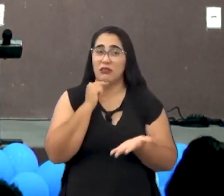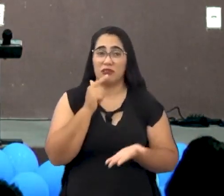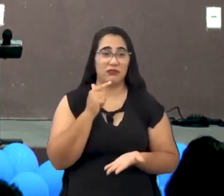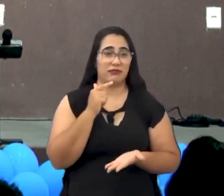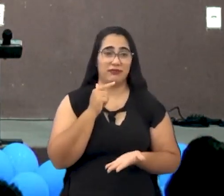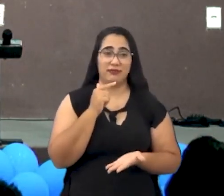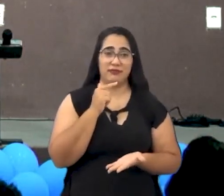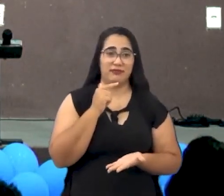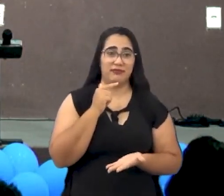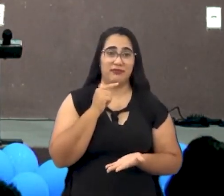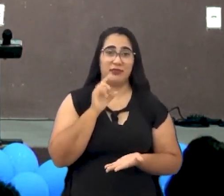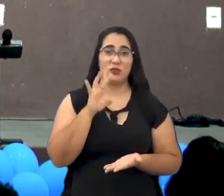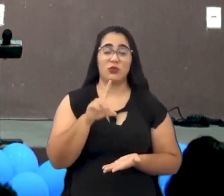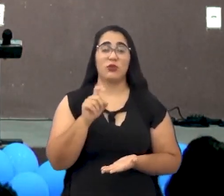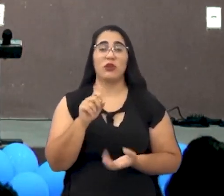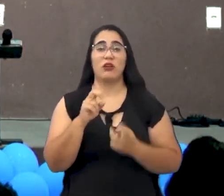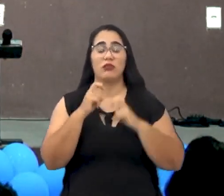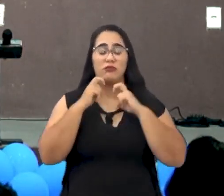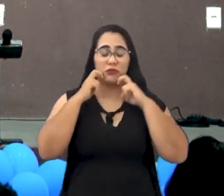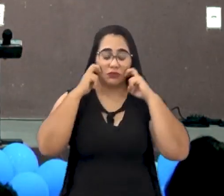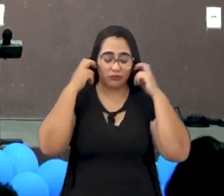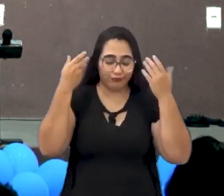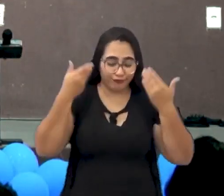a não ser a sua vergonha.